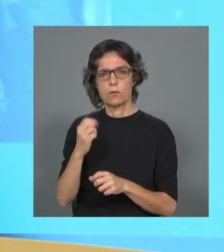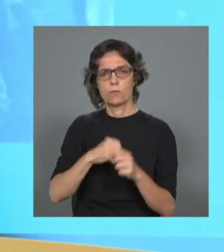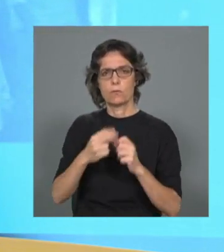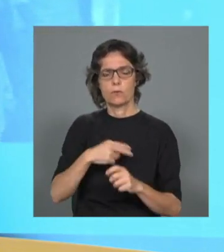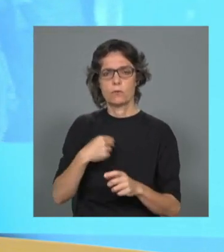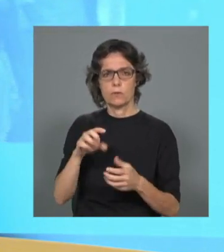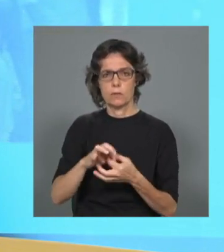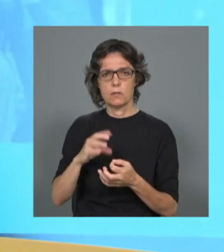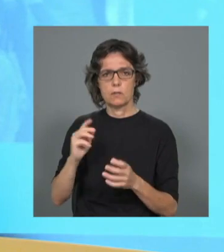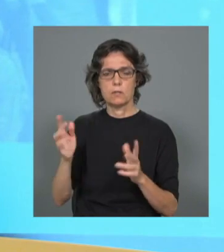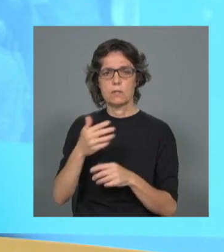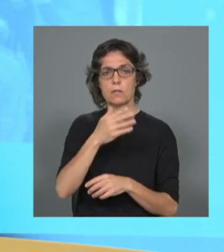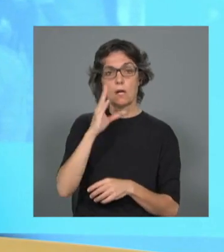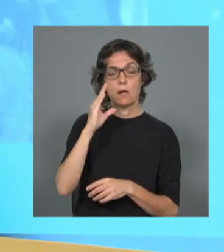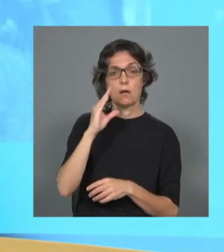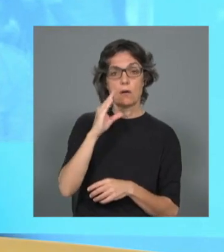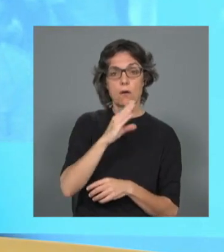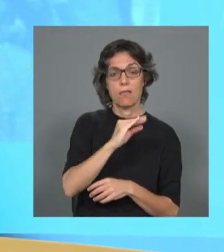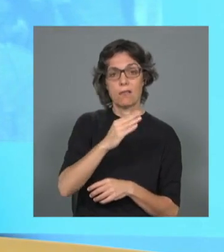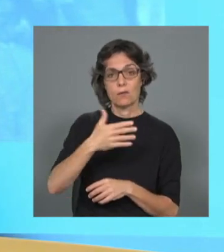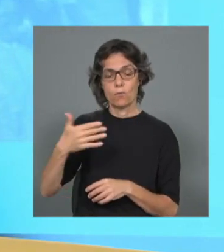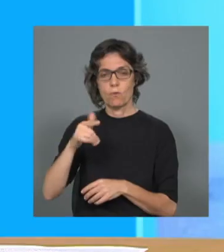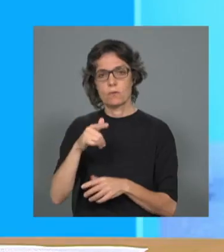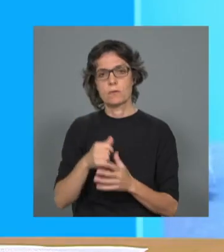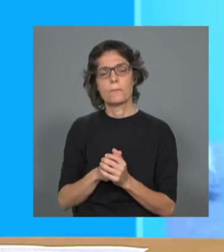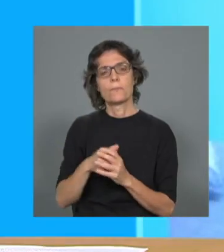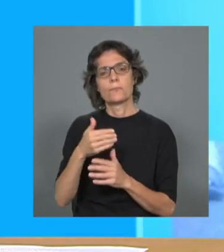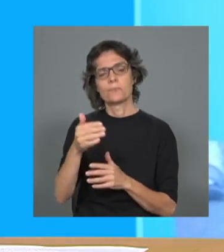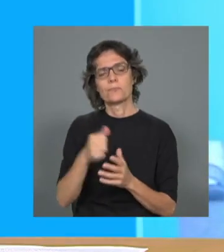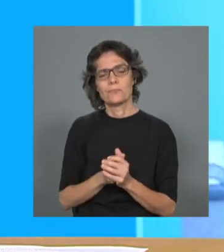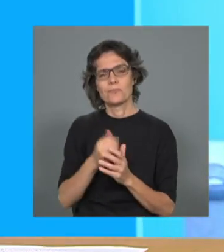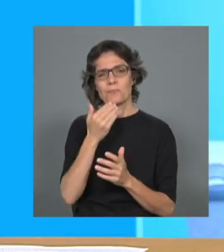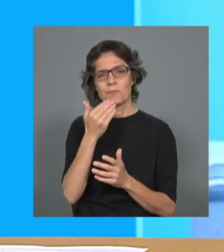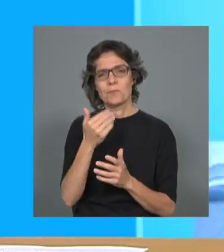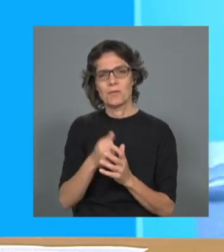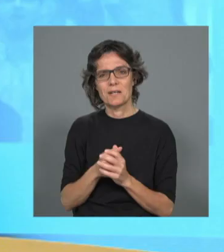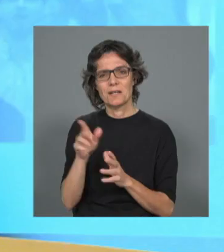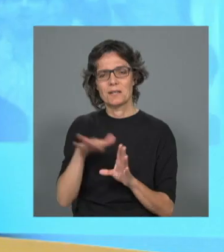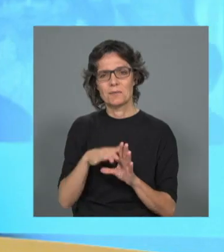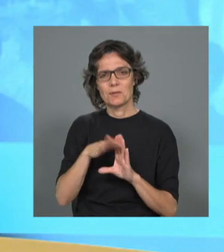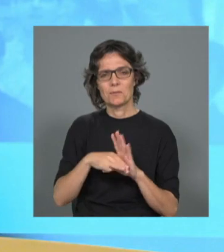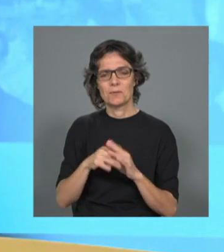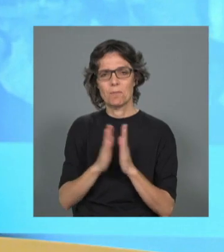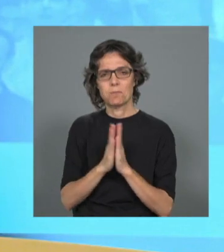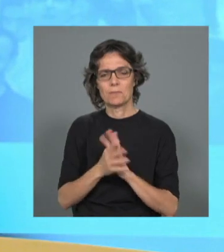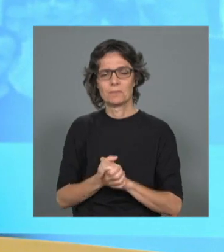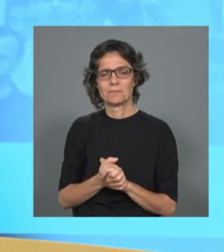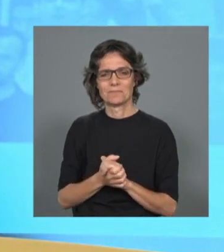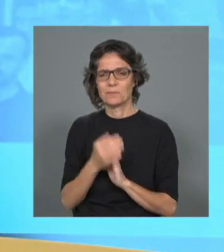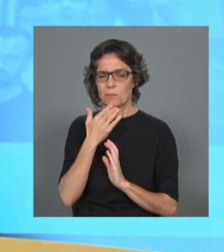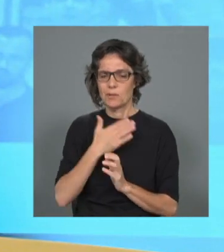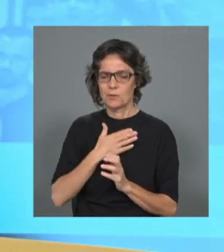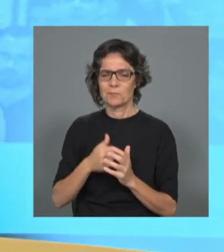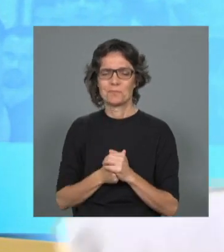e 11, o 18º Congresso Nacional. Américo Monteiro, muito obrigado por ter estado aqui no programa Eclésia. Muito obrigado,